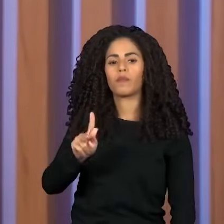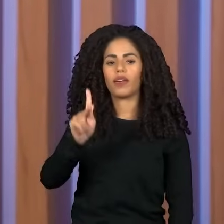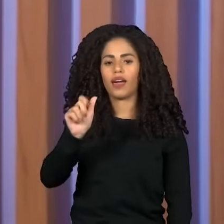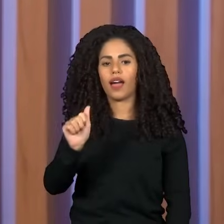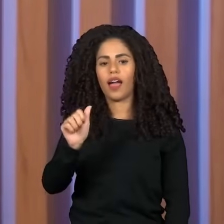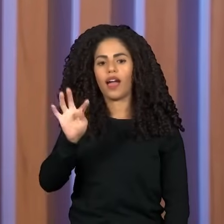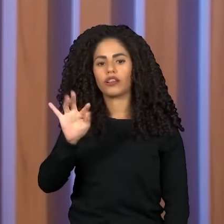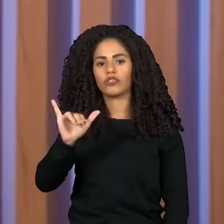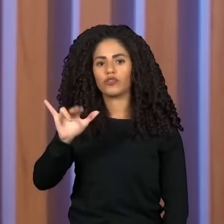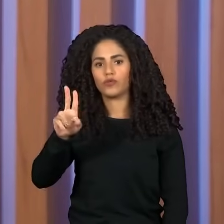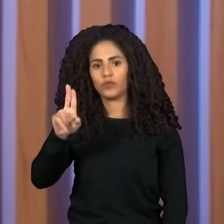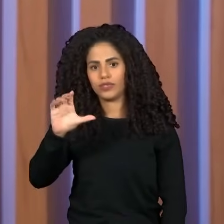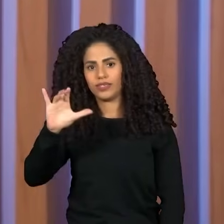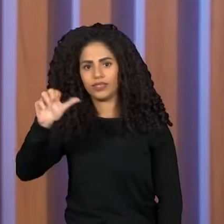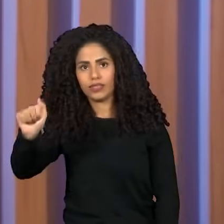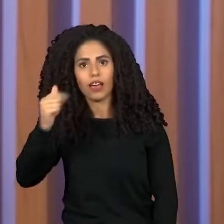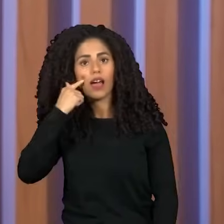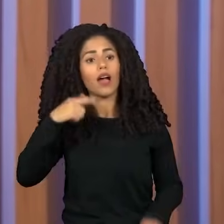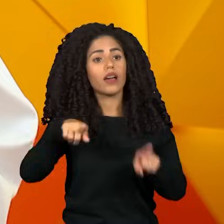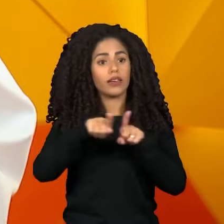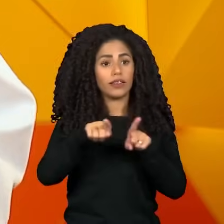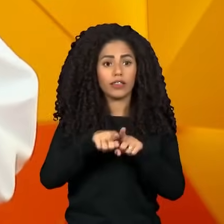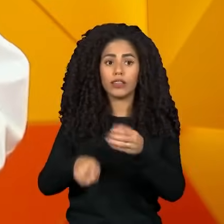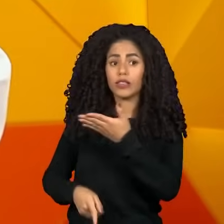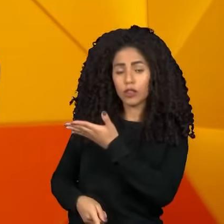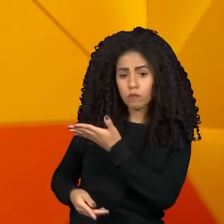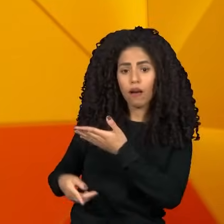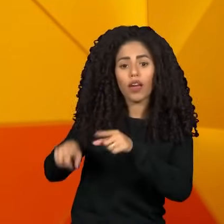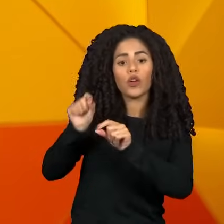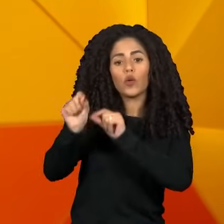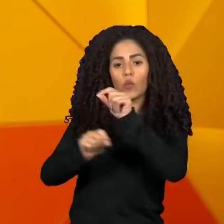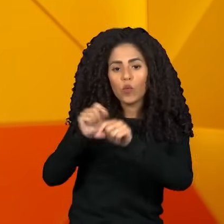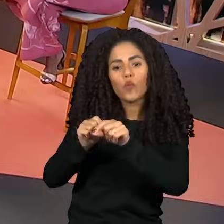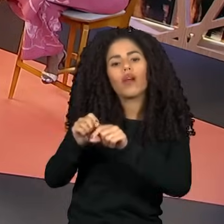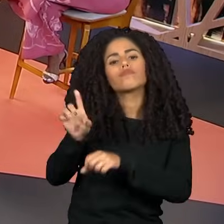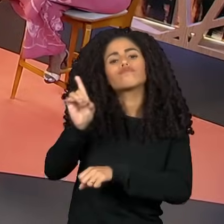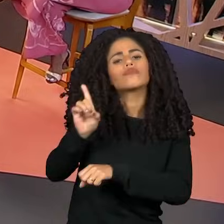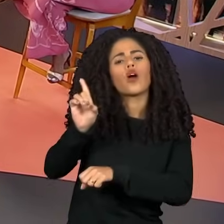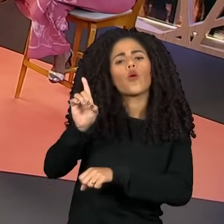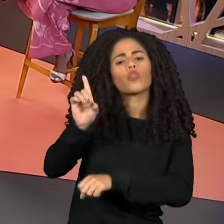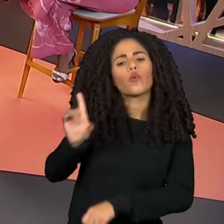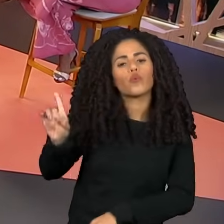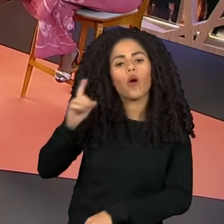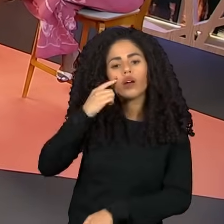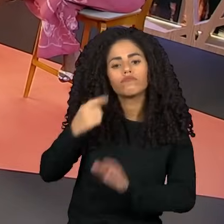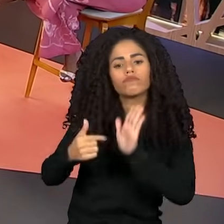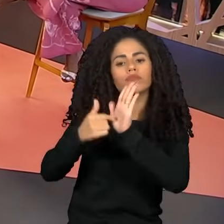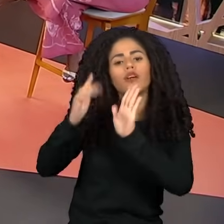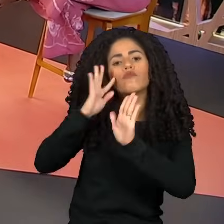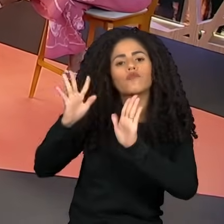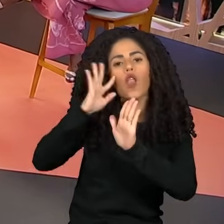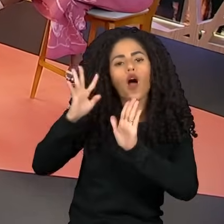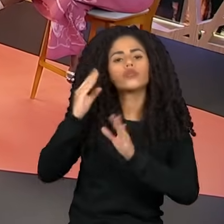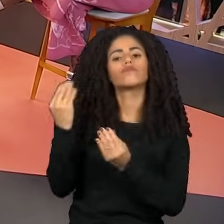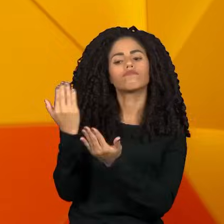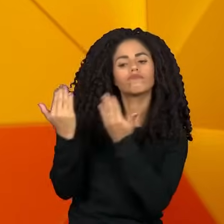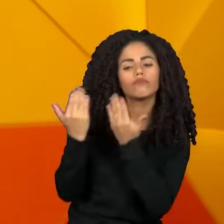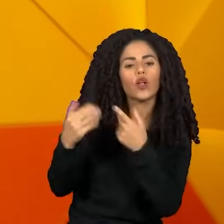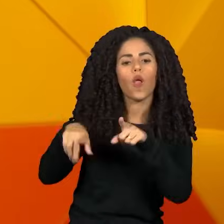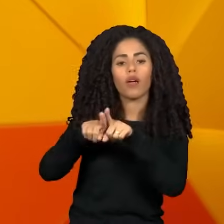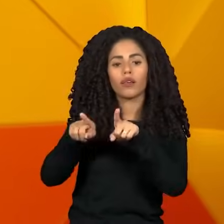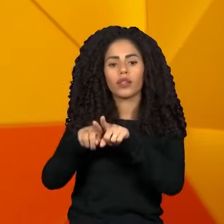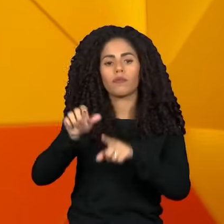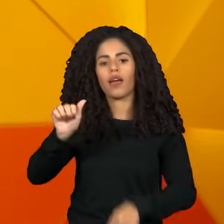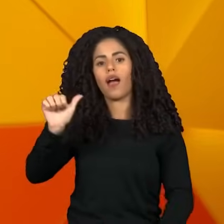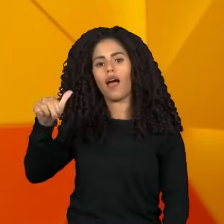Medrado, doutorande em Psicologia Experimental. Boa noite, queridos. Obrigada por estarem aqui.